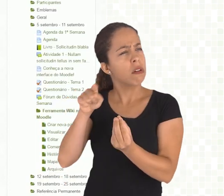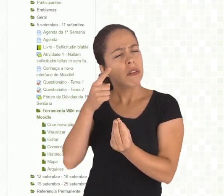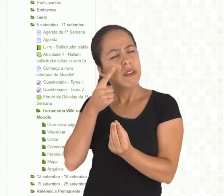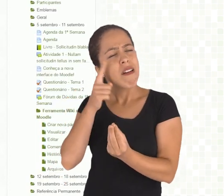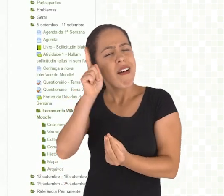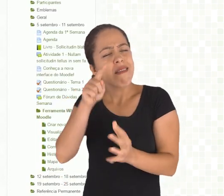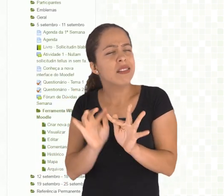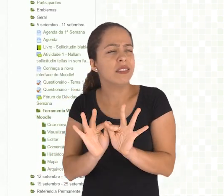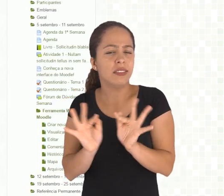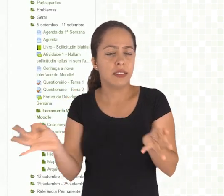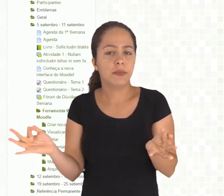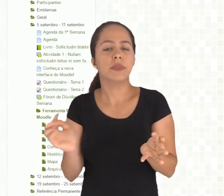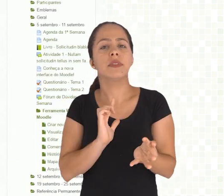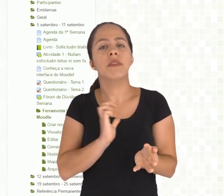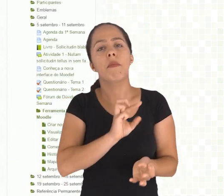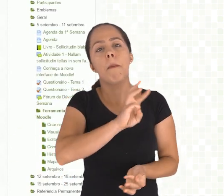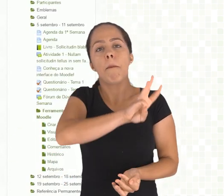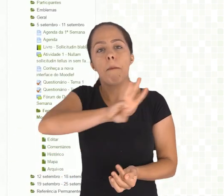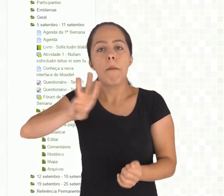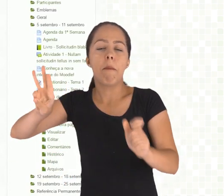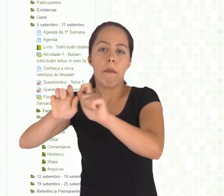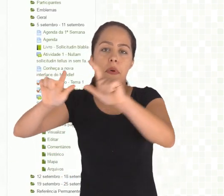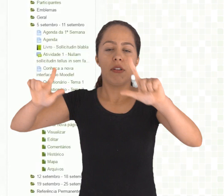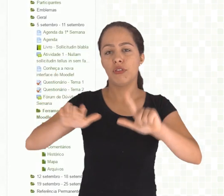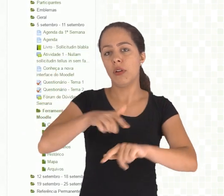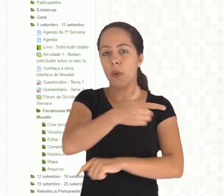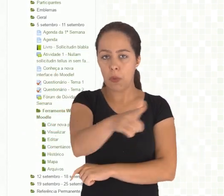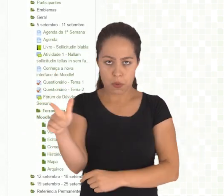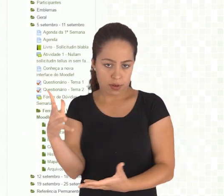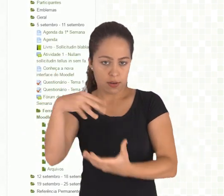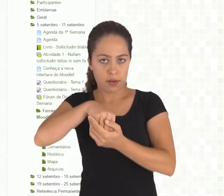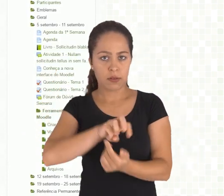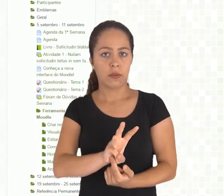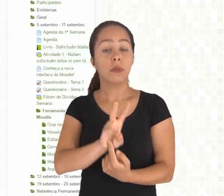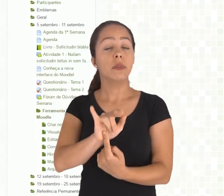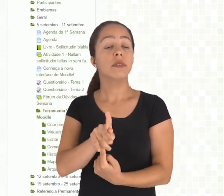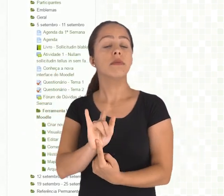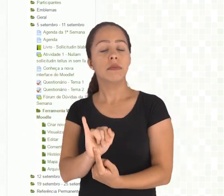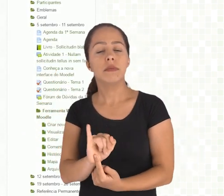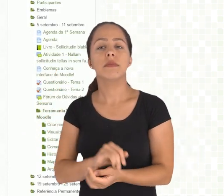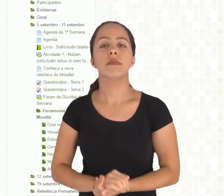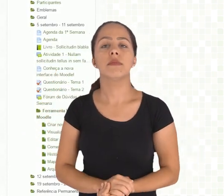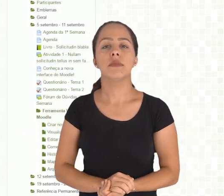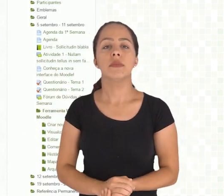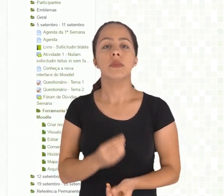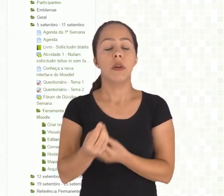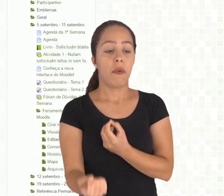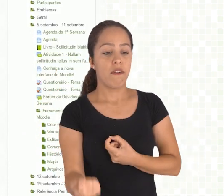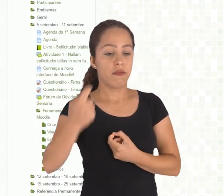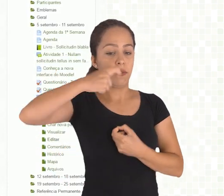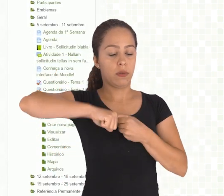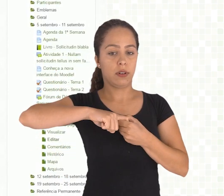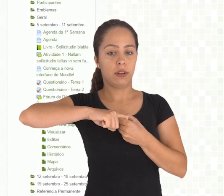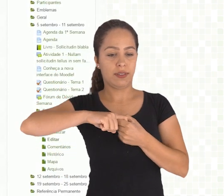mostrar como é simples você brincar para outras páginas na wiki então por exemplo se a gente quisesse nessa página interna colocar um link